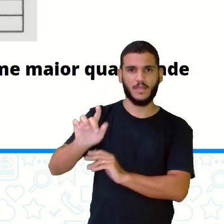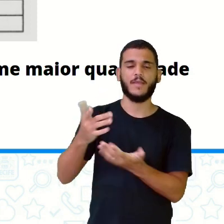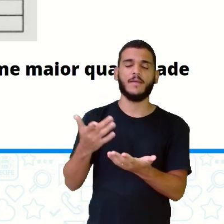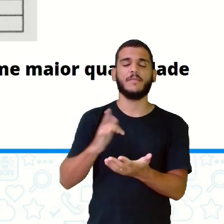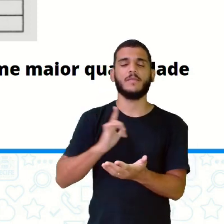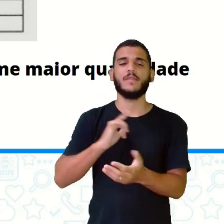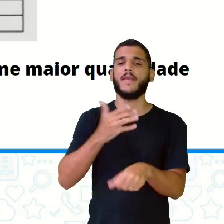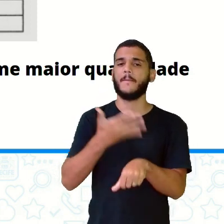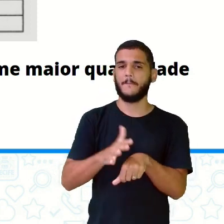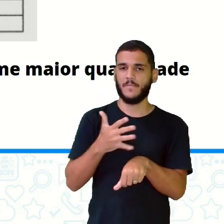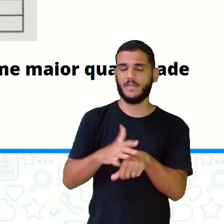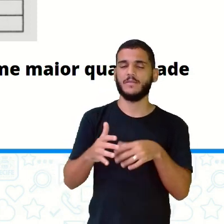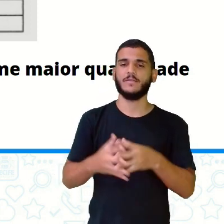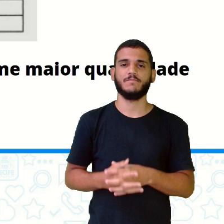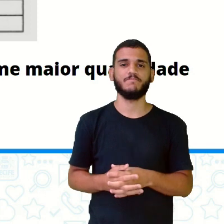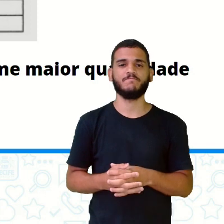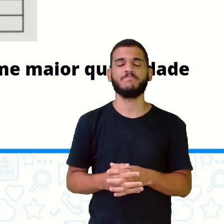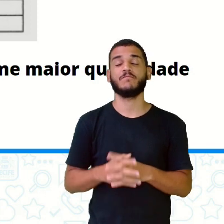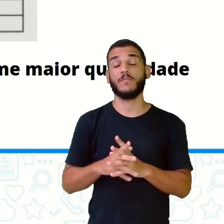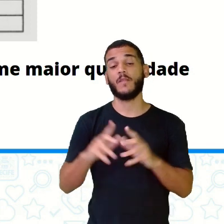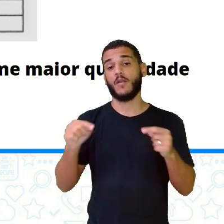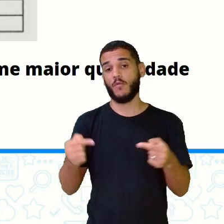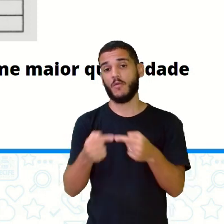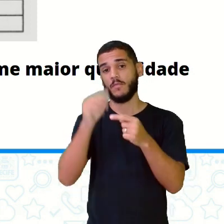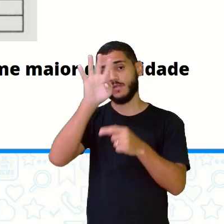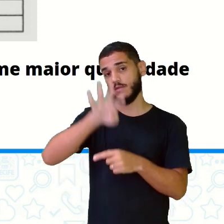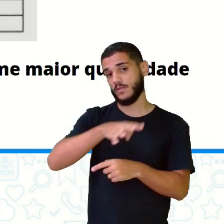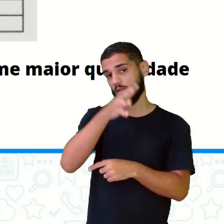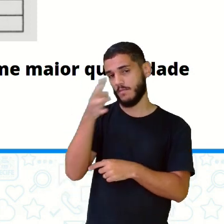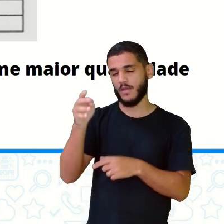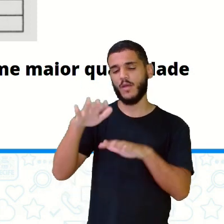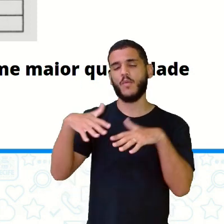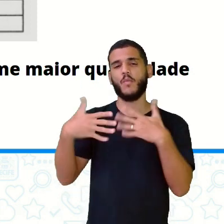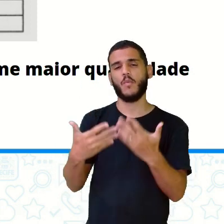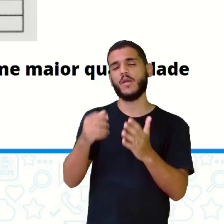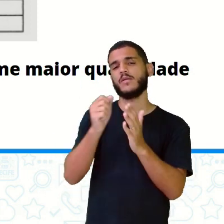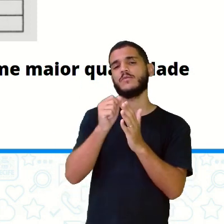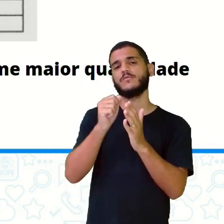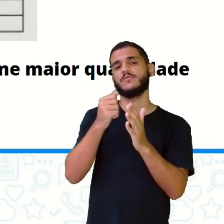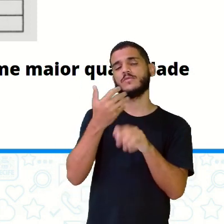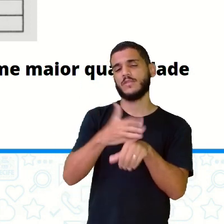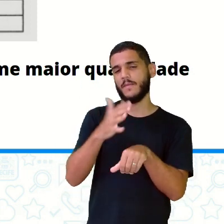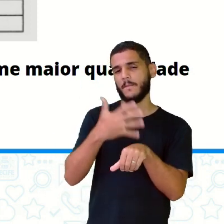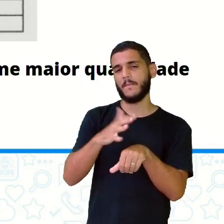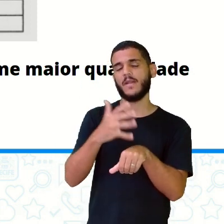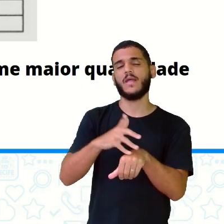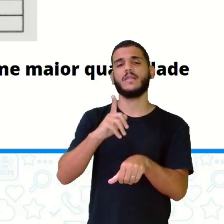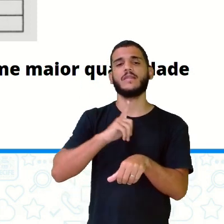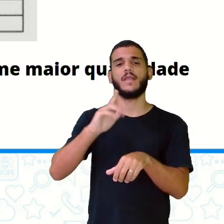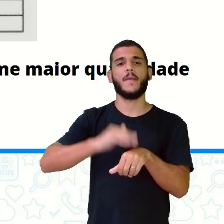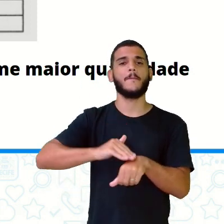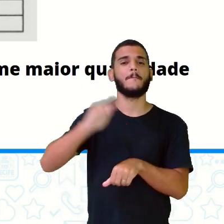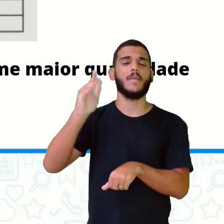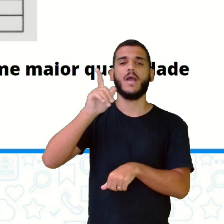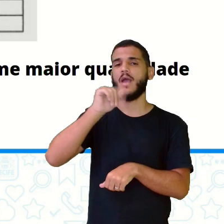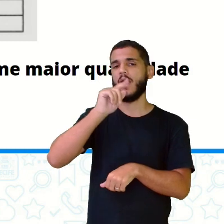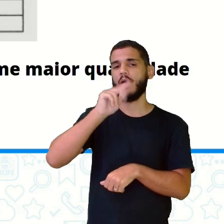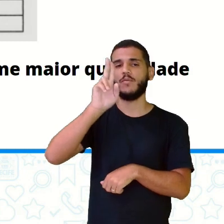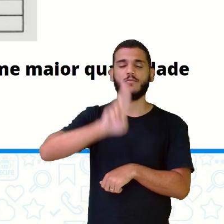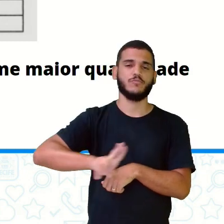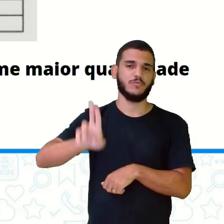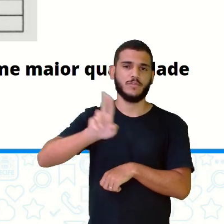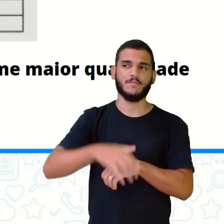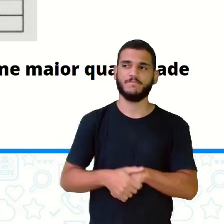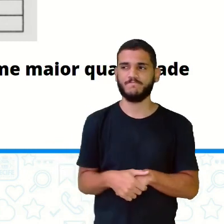algumas atividades. De acordo com a tabela, qual das atividades consome maior quantidade de